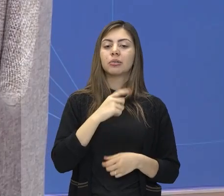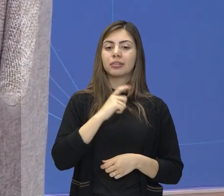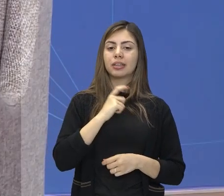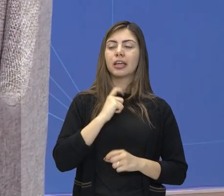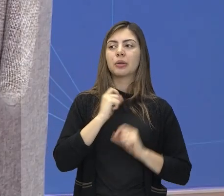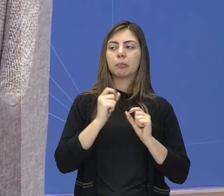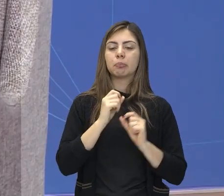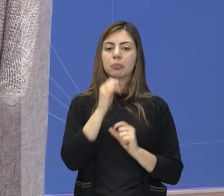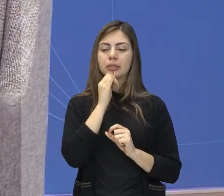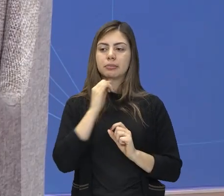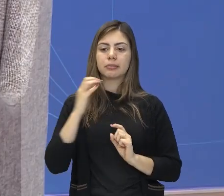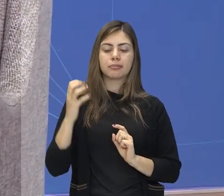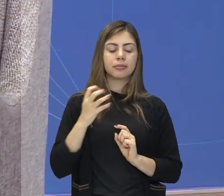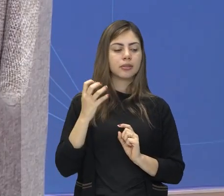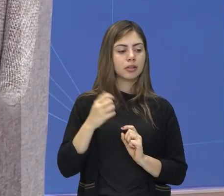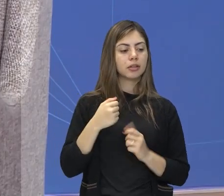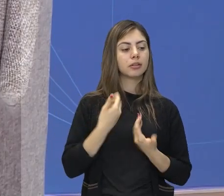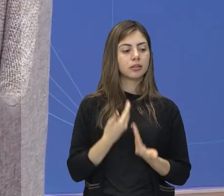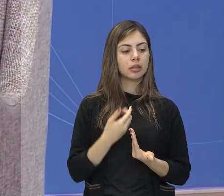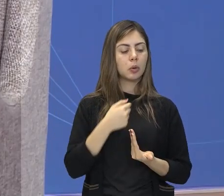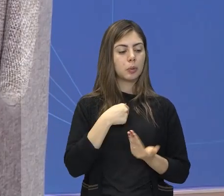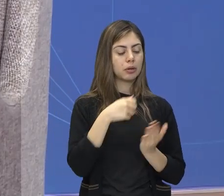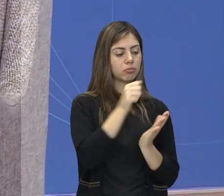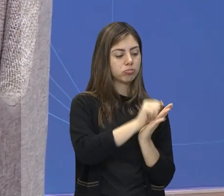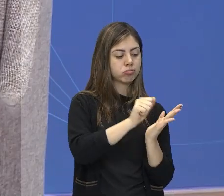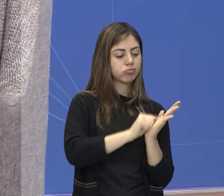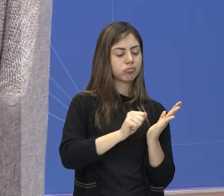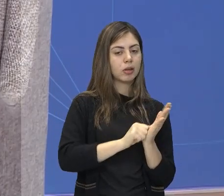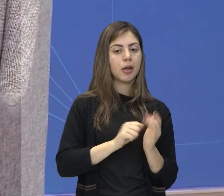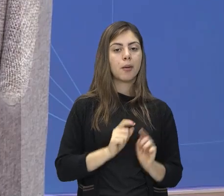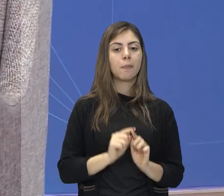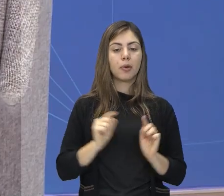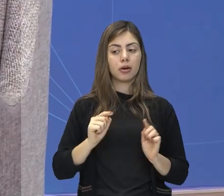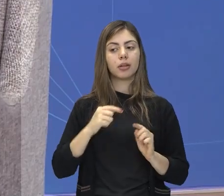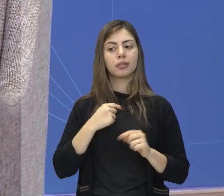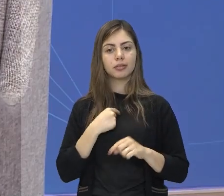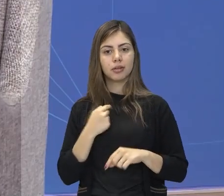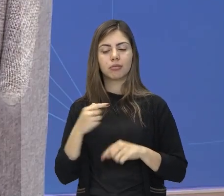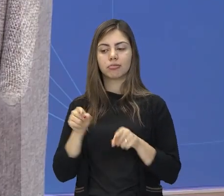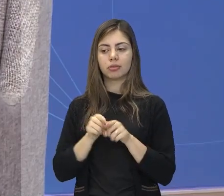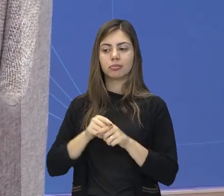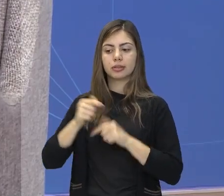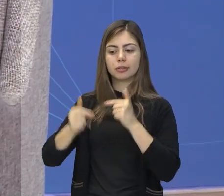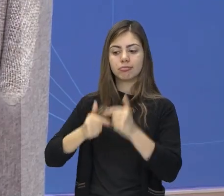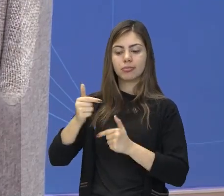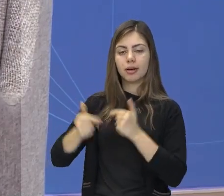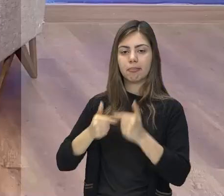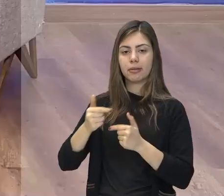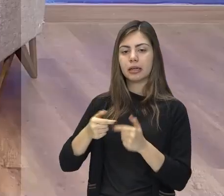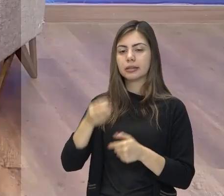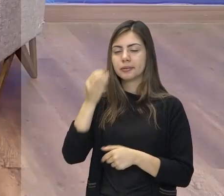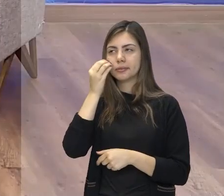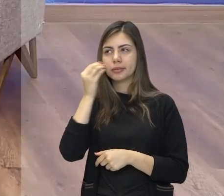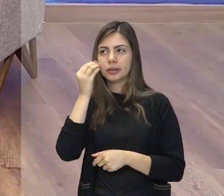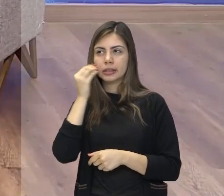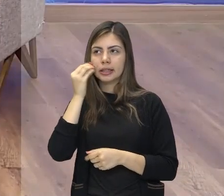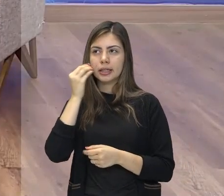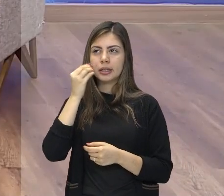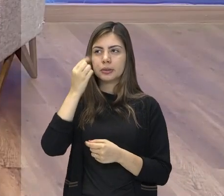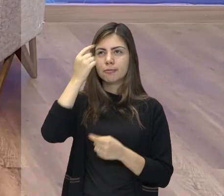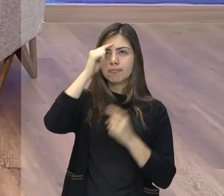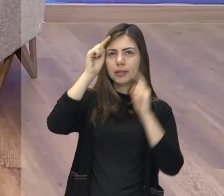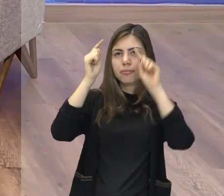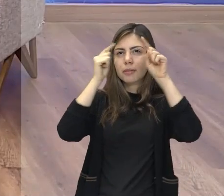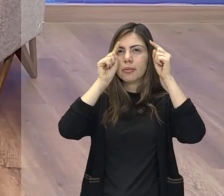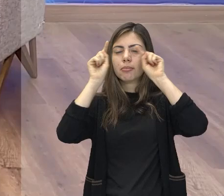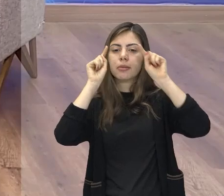reflexiva, mas a partir do momento que eu comecei a trabalhar com isso também, eu tentei aí fomentar a minha